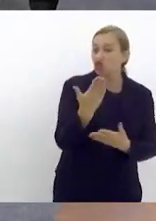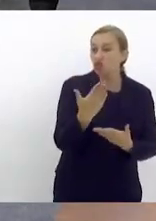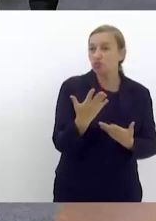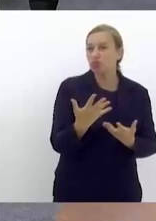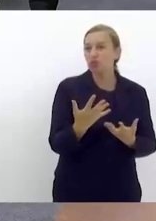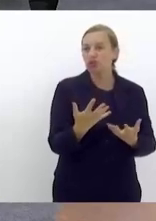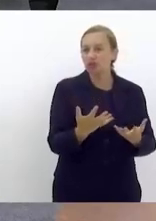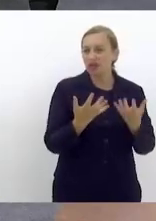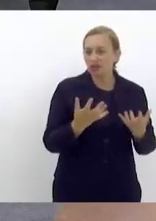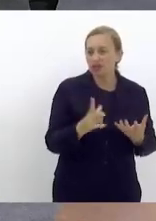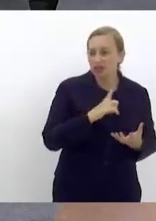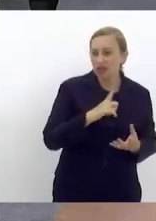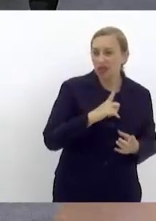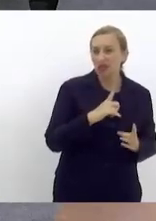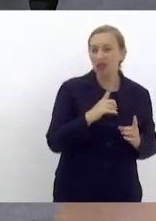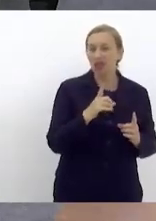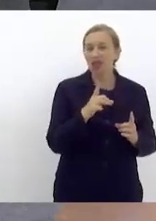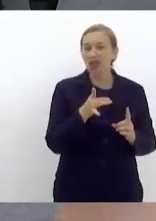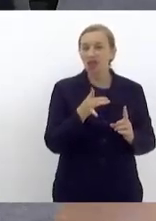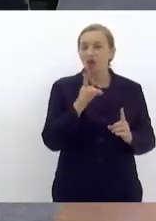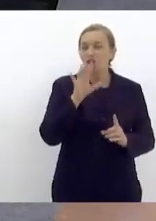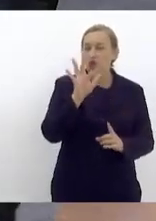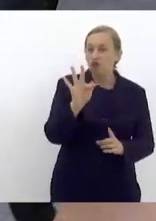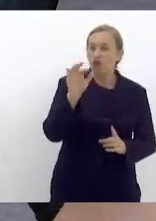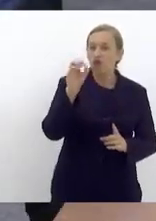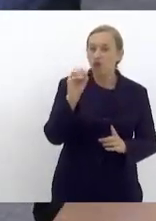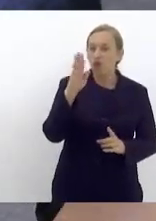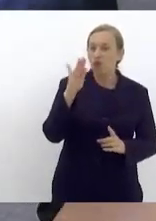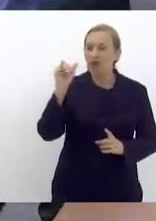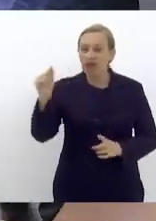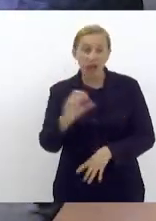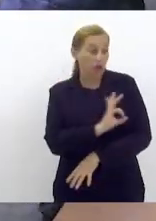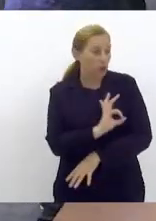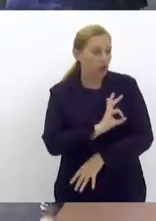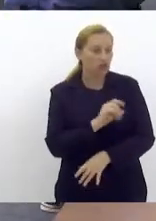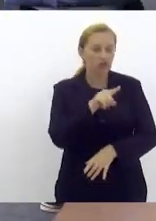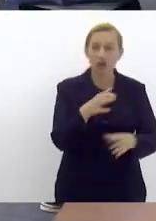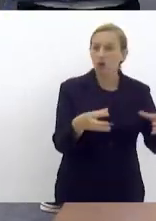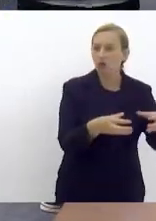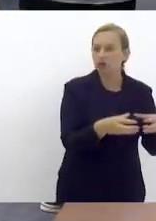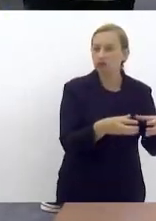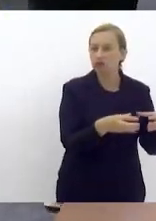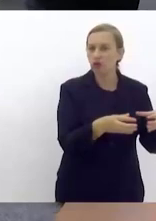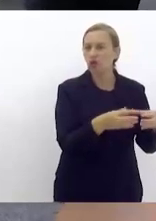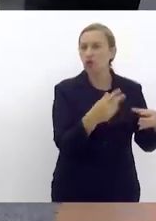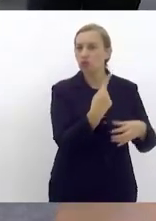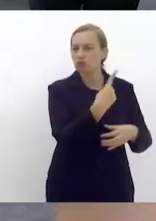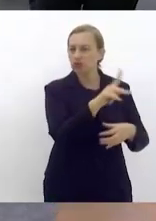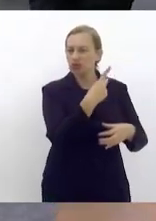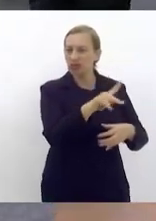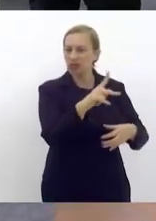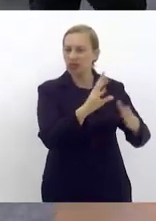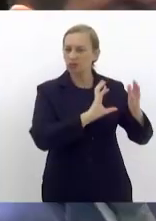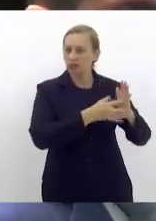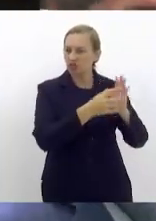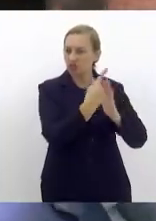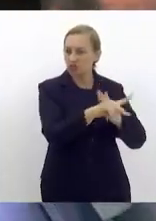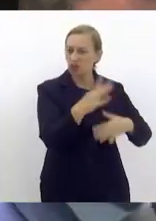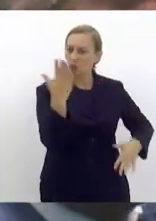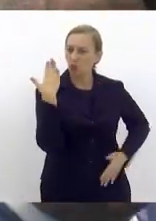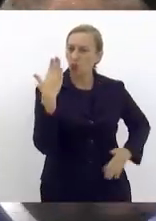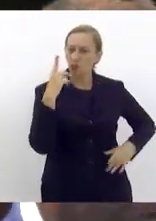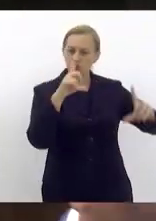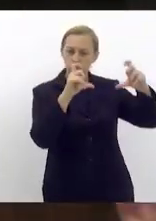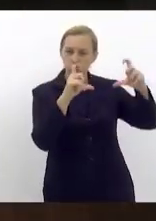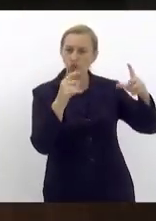têm fobia à polícia. Afinal, é o partido deles que se deixa fotografar ao lado dos piores traficantes de droga. Então, a gente não